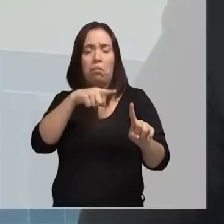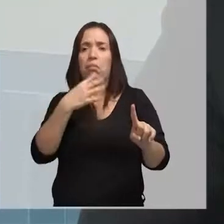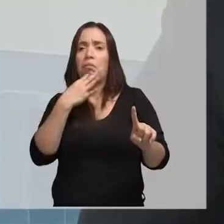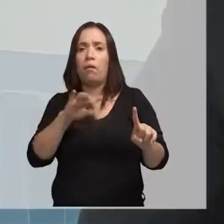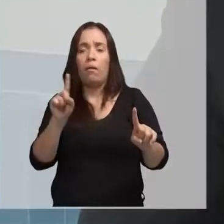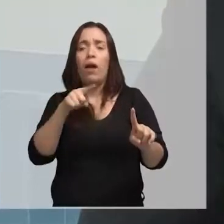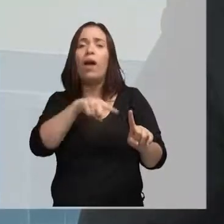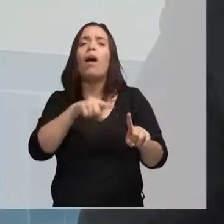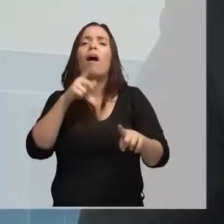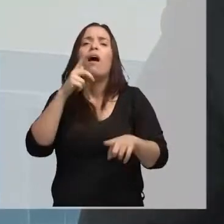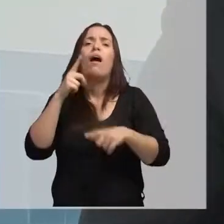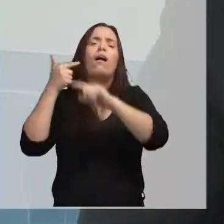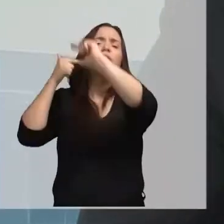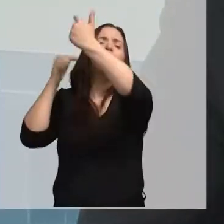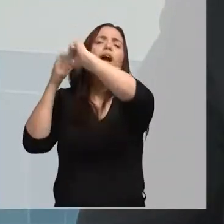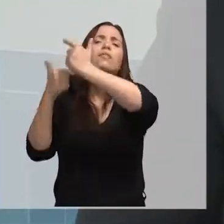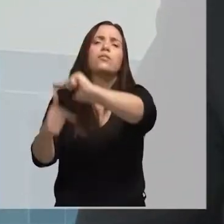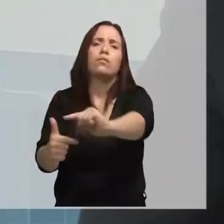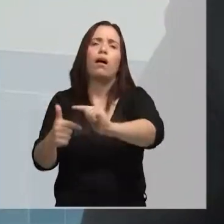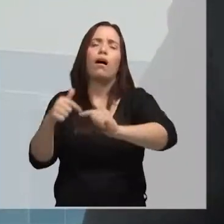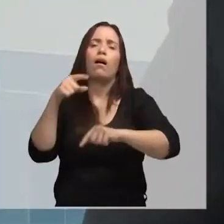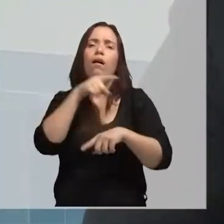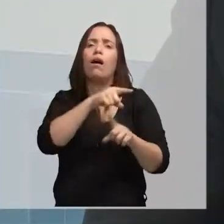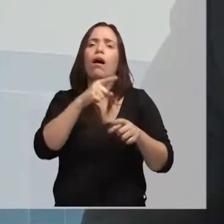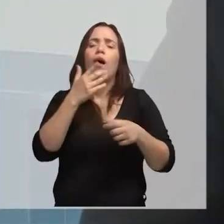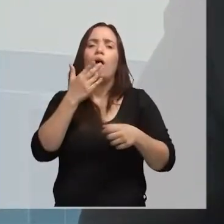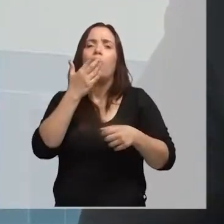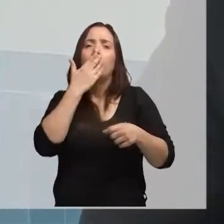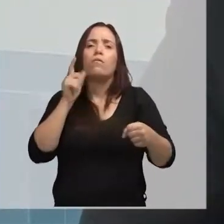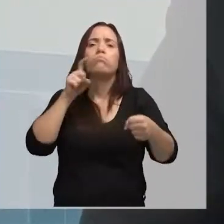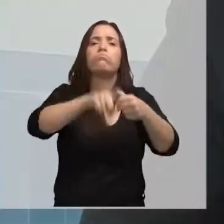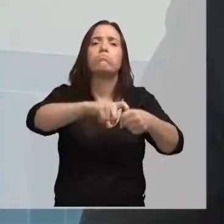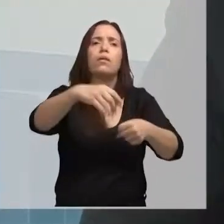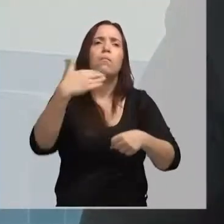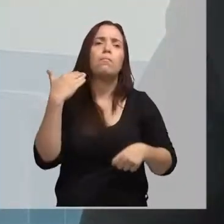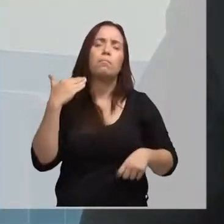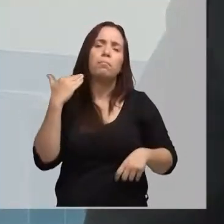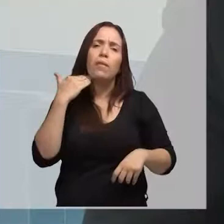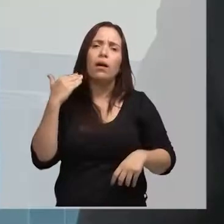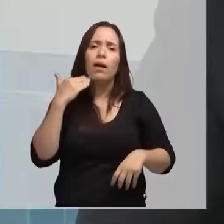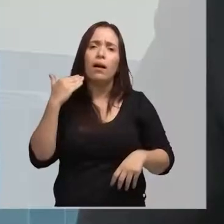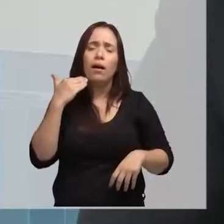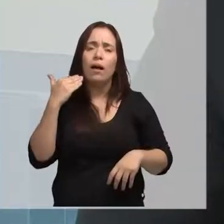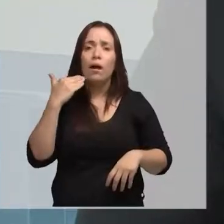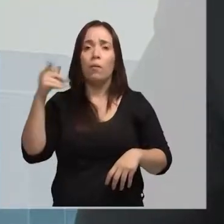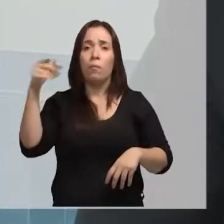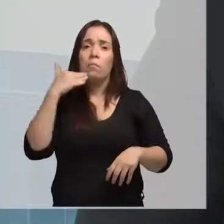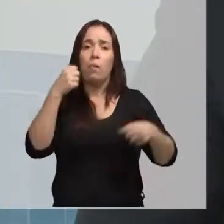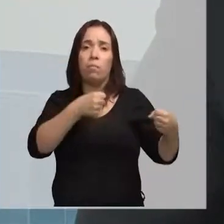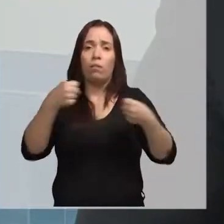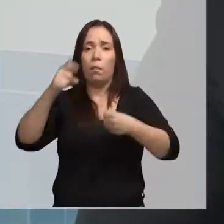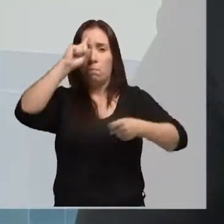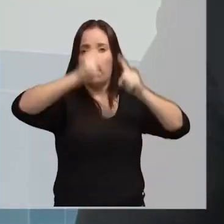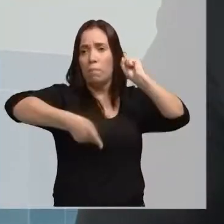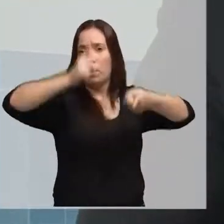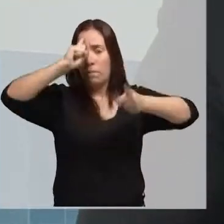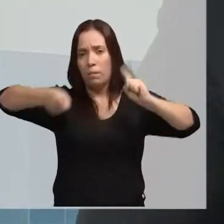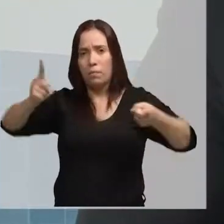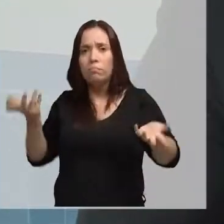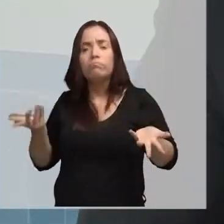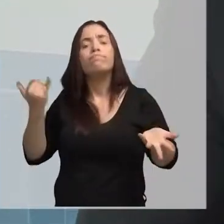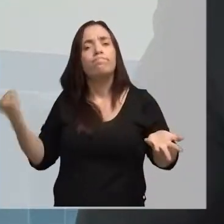velho no Brasil, que é o mercado que domina a nossa democracia desde o tempo que ela foi iniciada. Isso é importante dizer